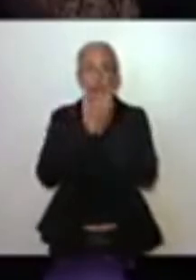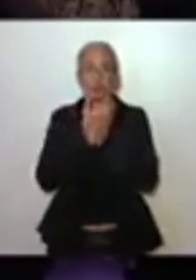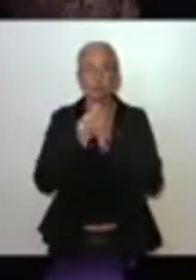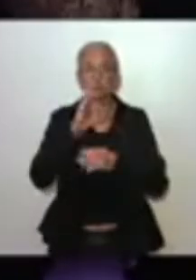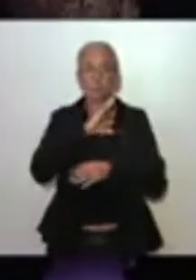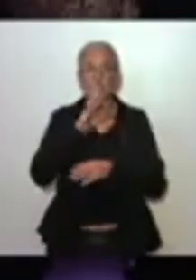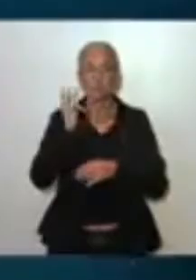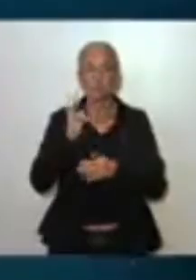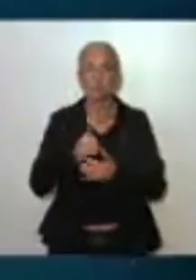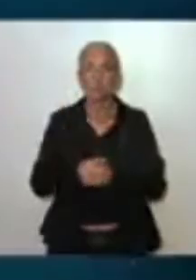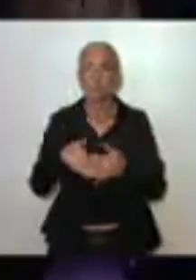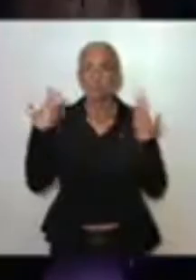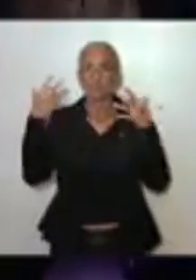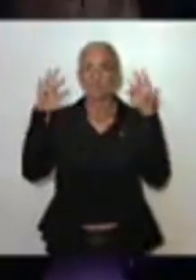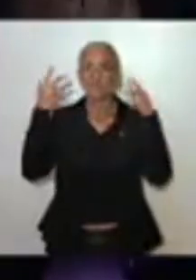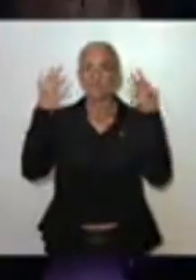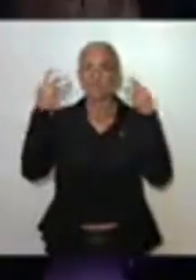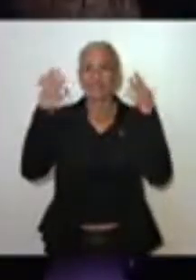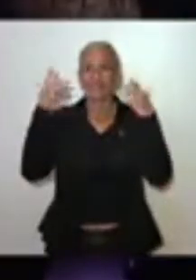Frio